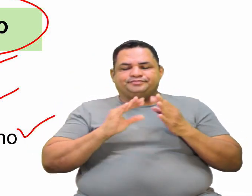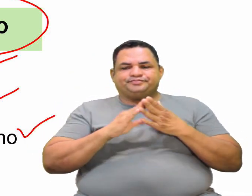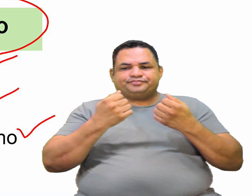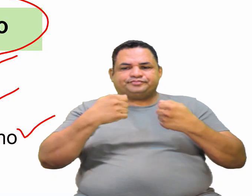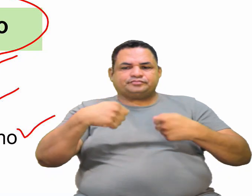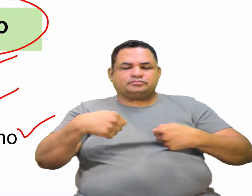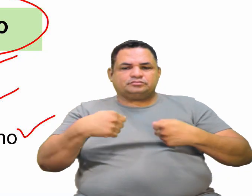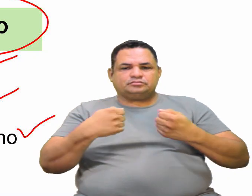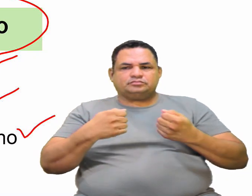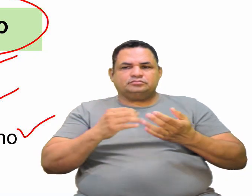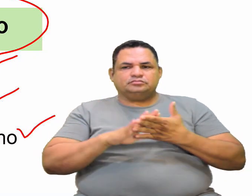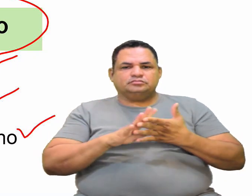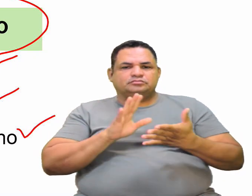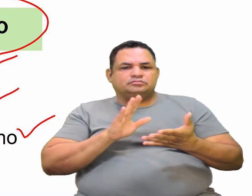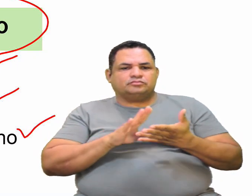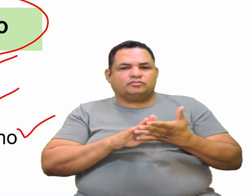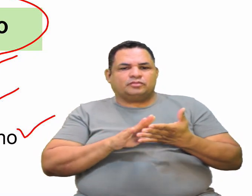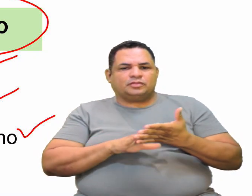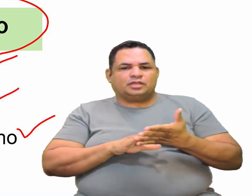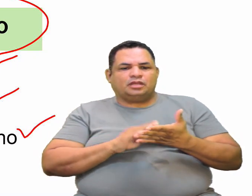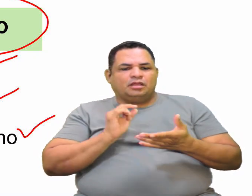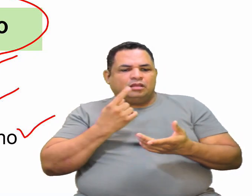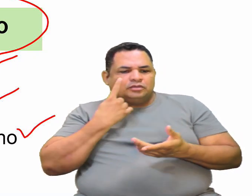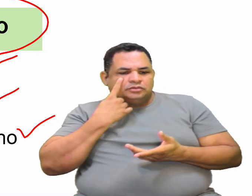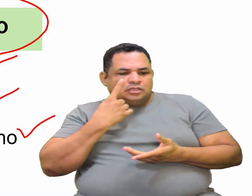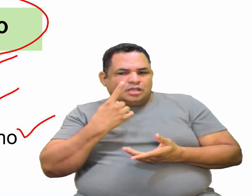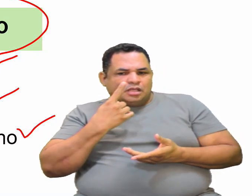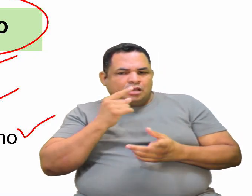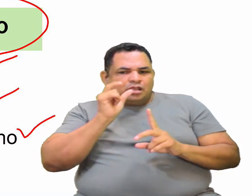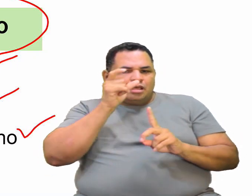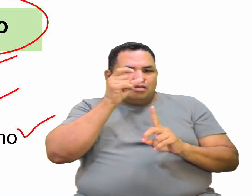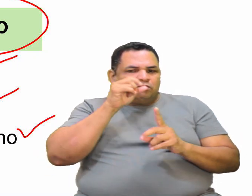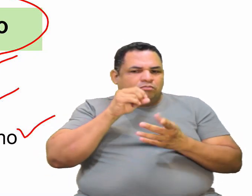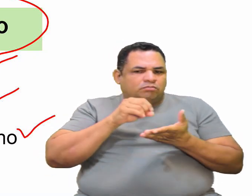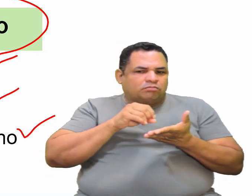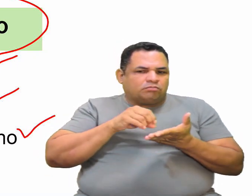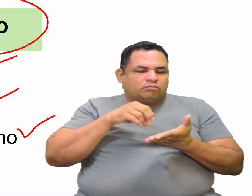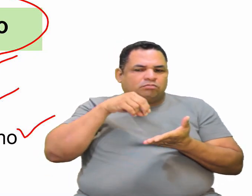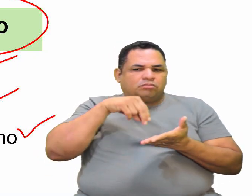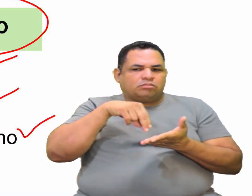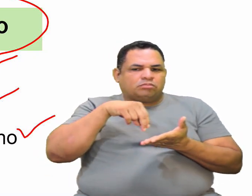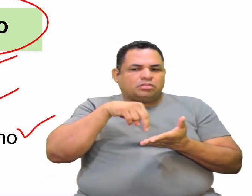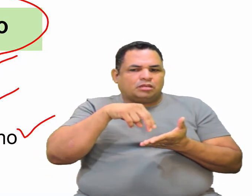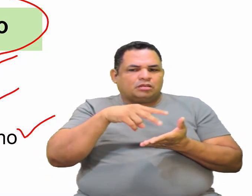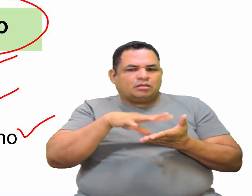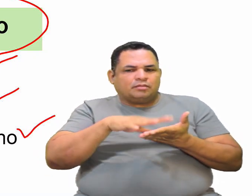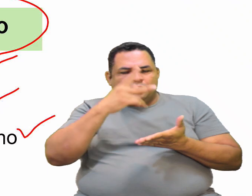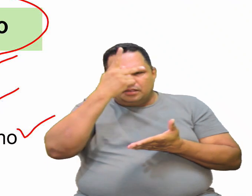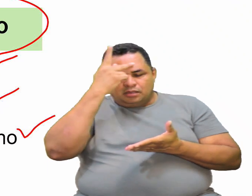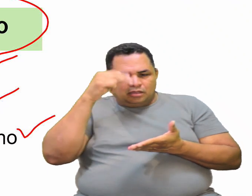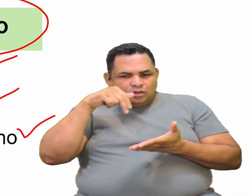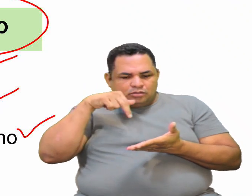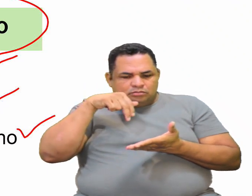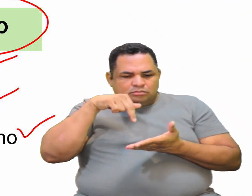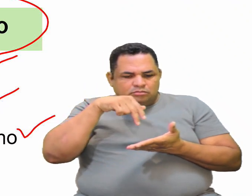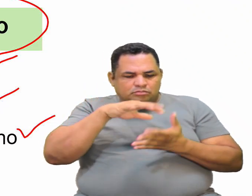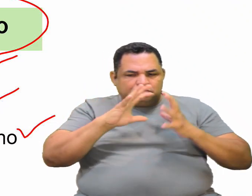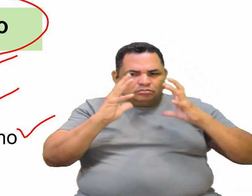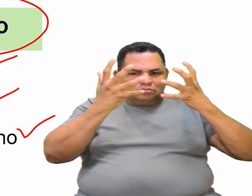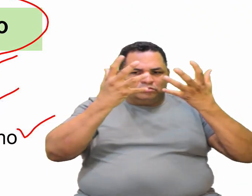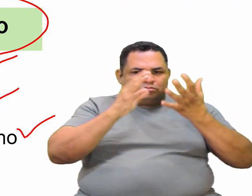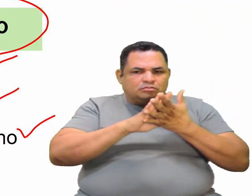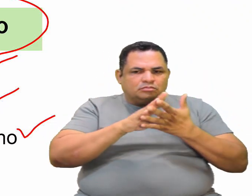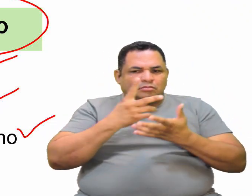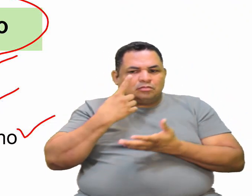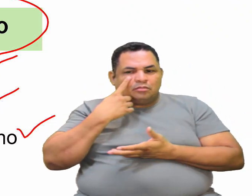poder chegar ali, é tipo o intruso, não tem? Aquele intruso na festa, ele tá vestido na festa fantasia, ele